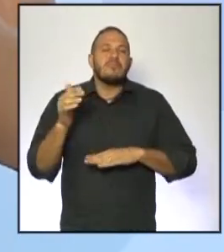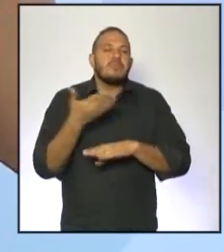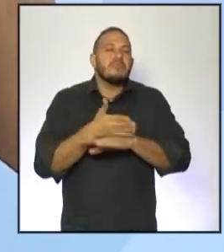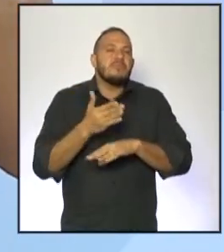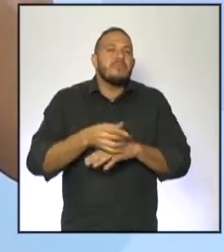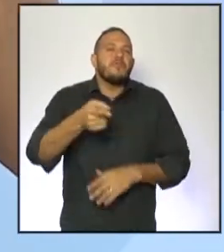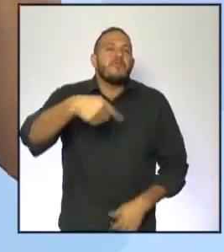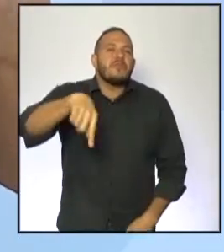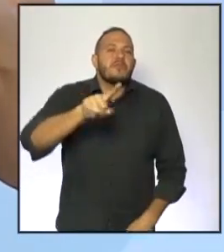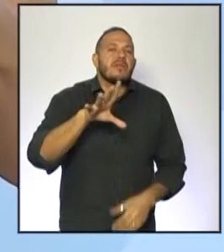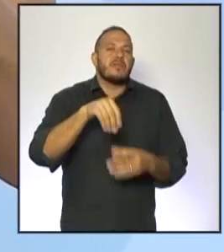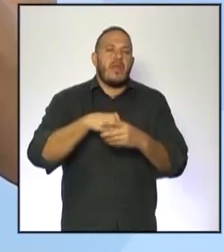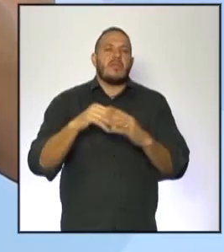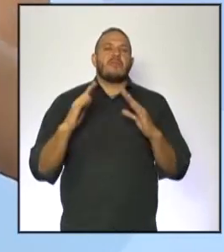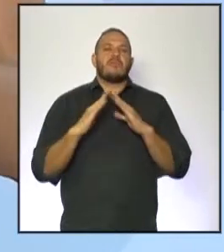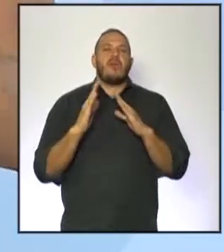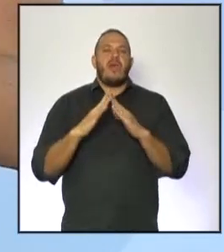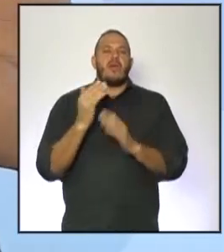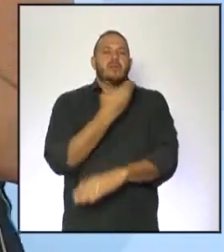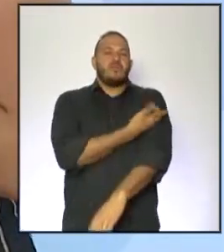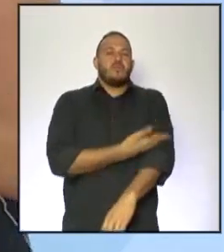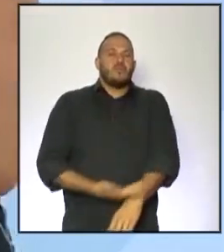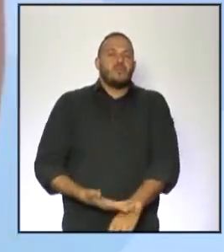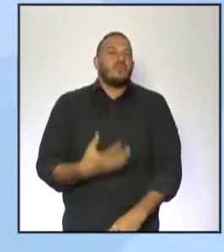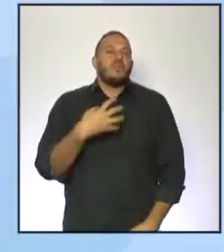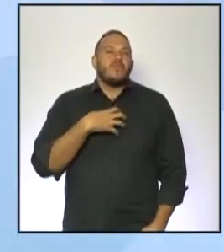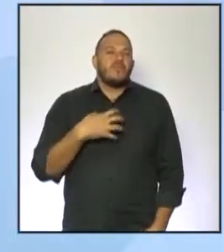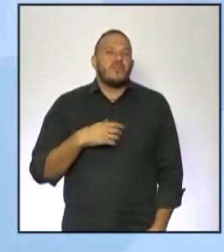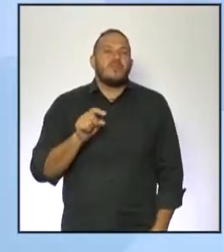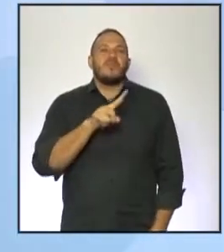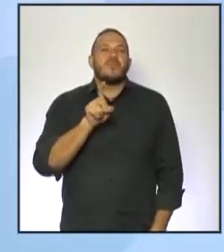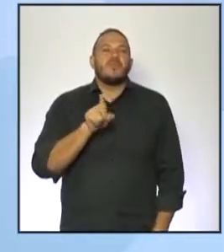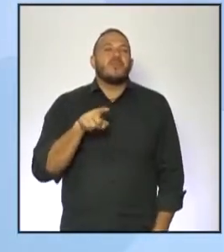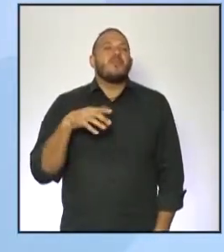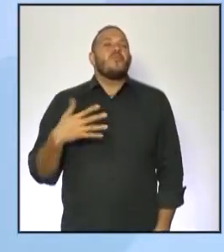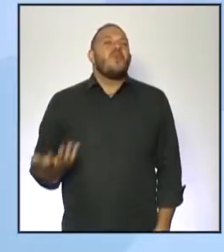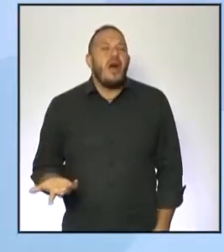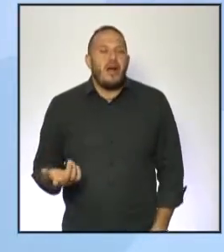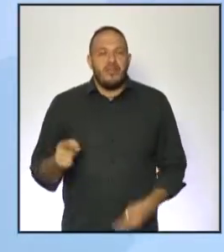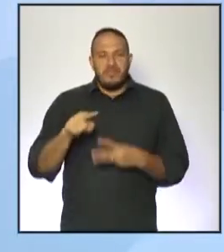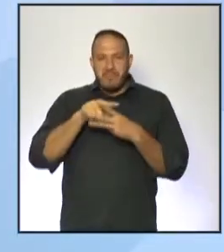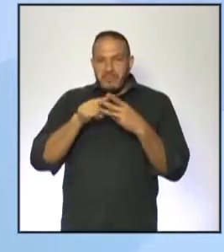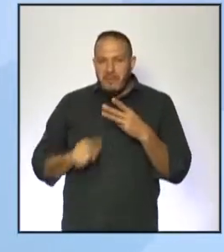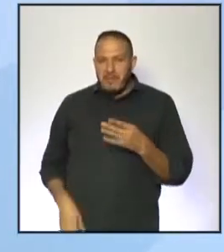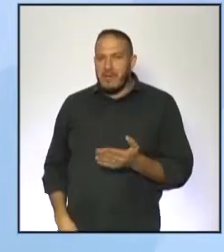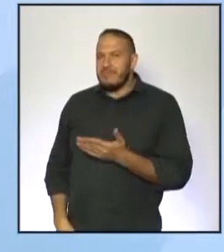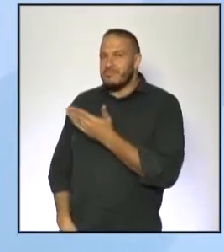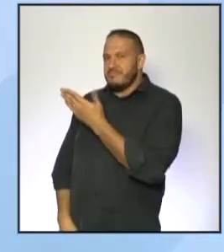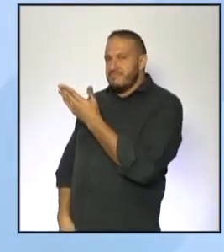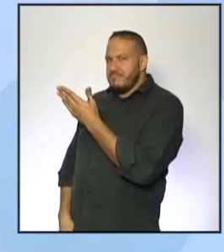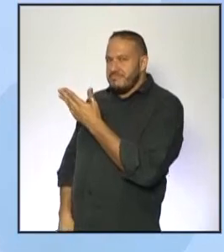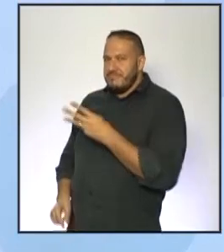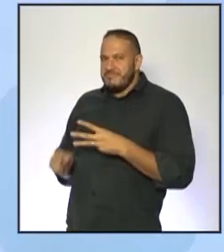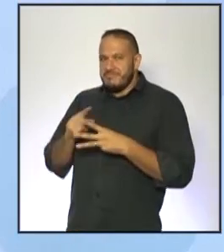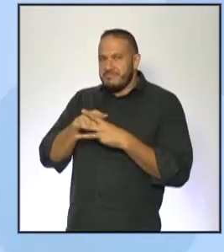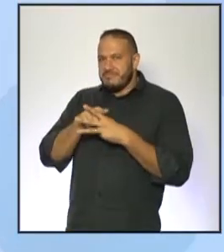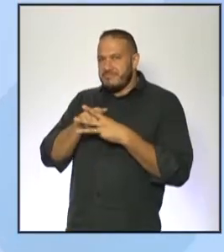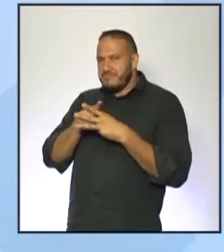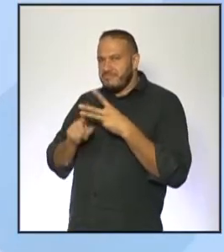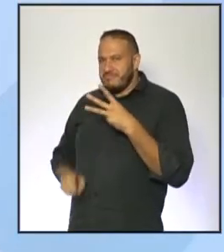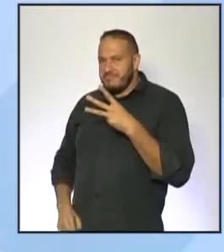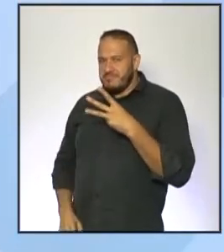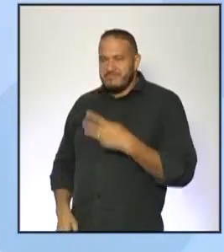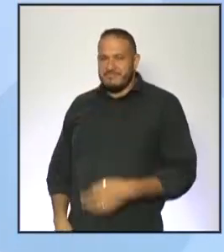que vocês utilizam aí na casa de vocês para praticar os 3 R's: reciclar, reduzir